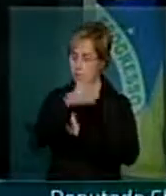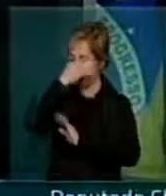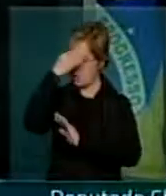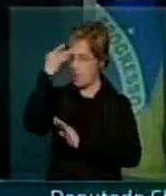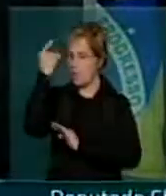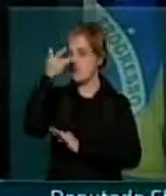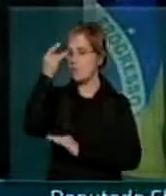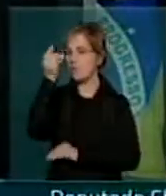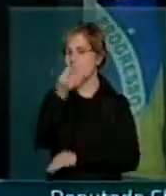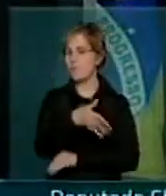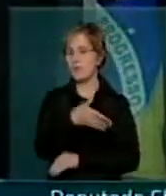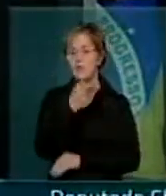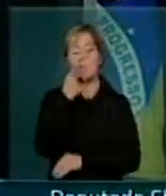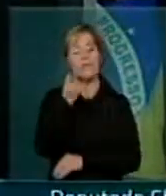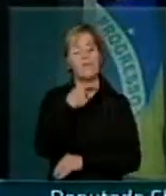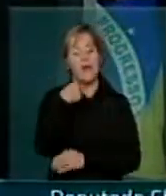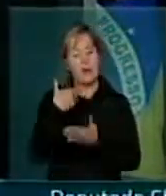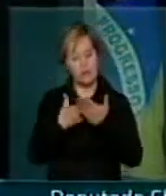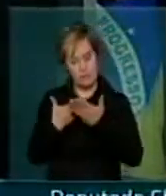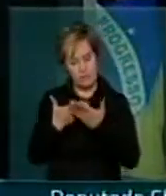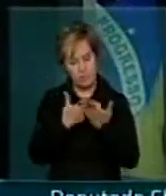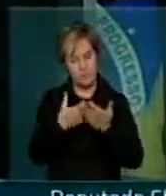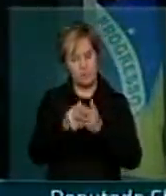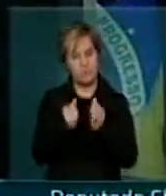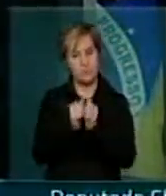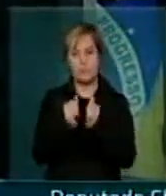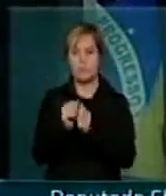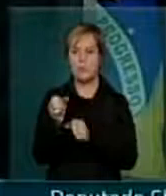diz, com estudos alentados, que R$